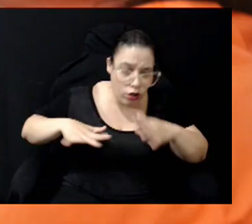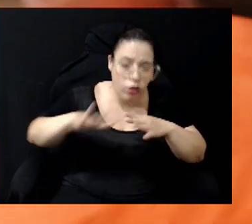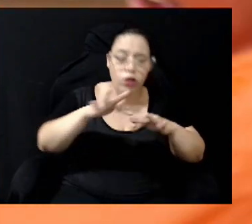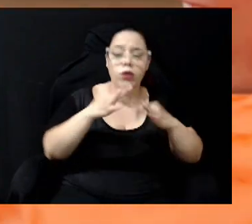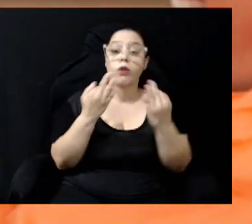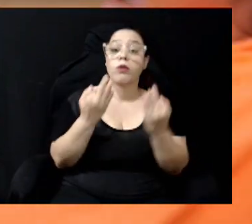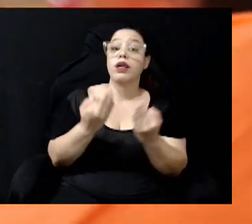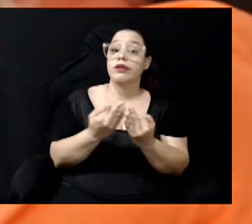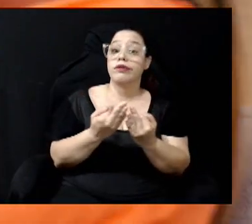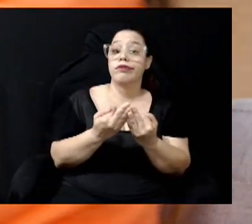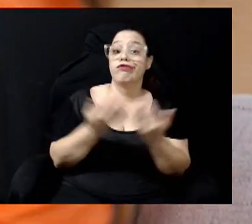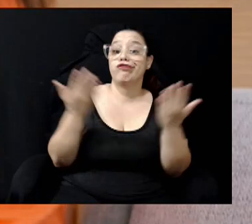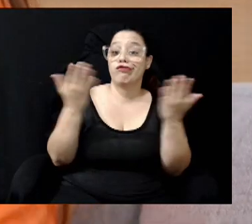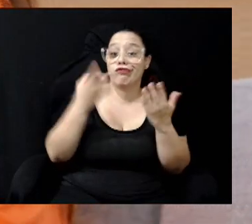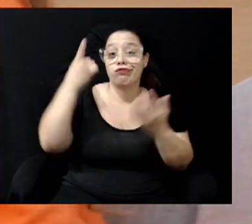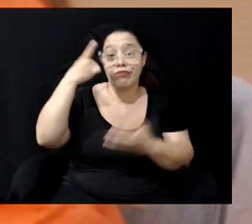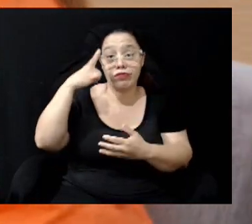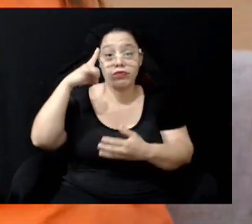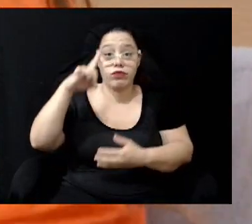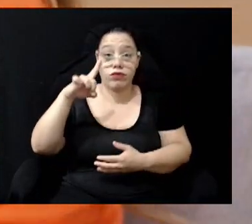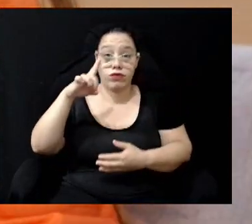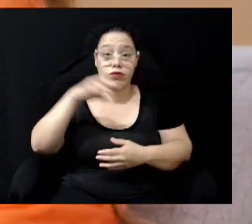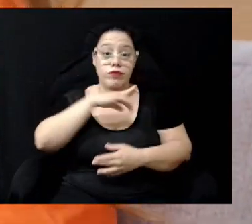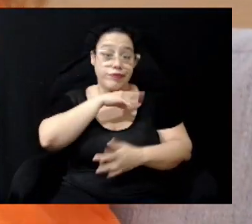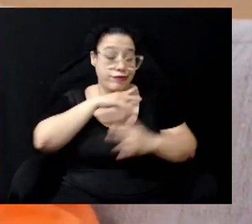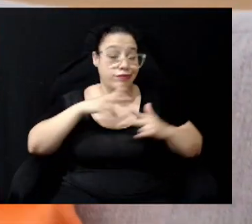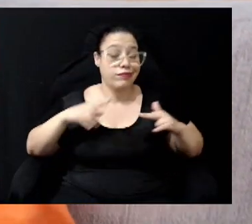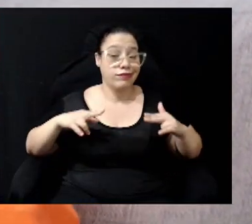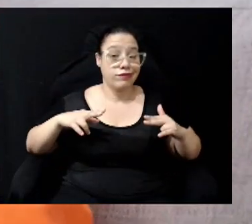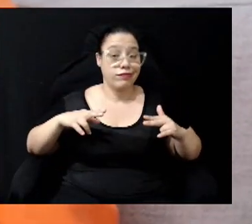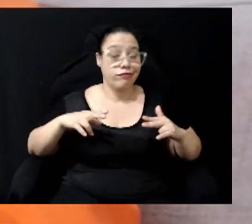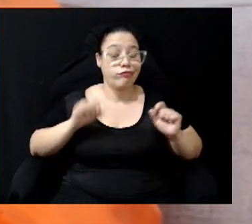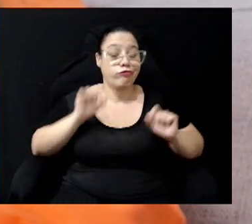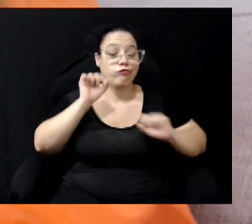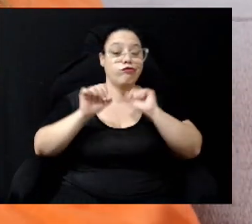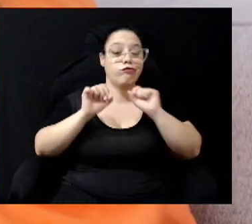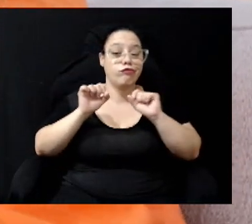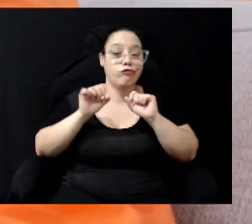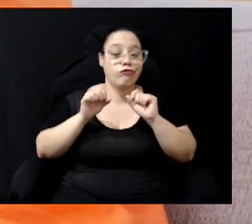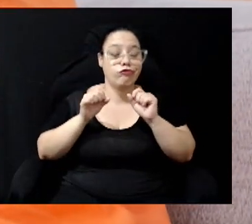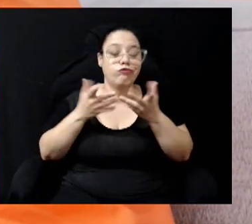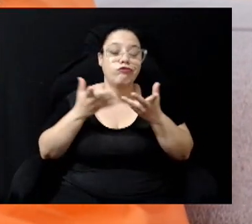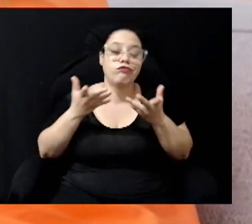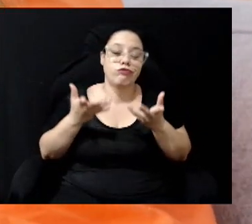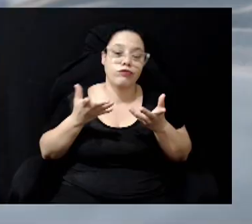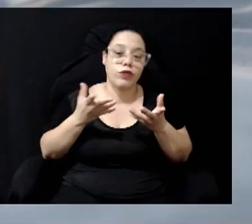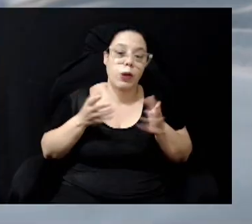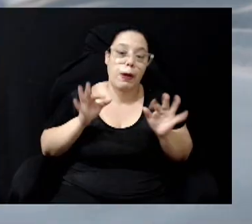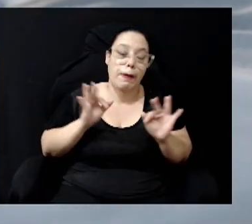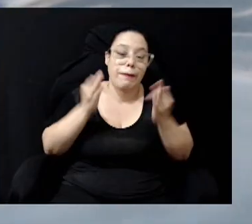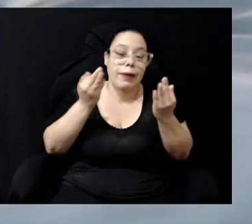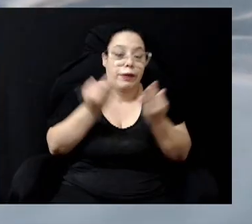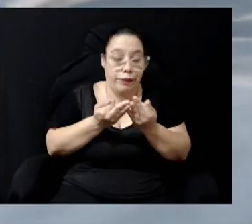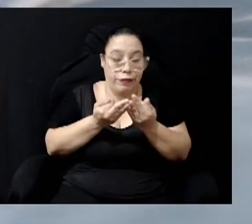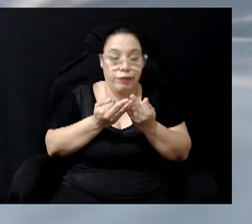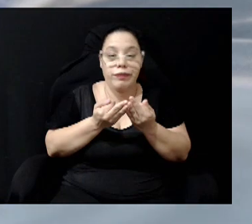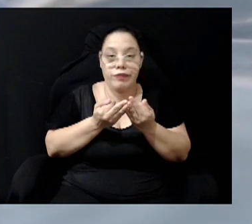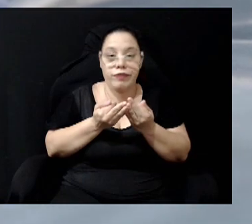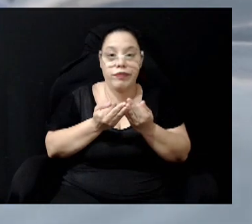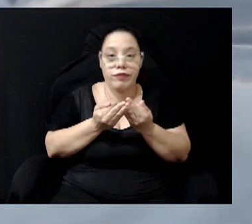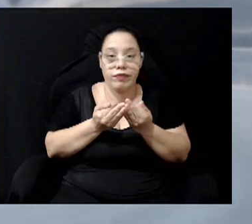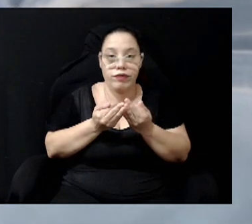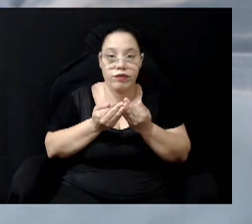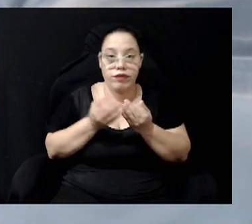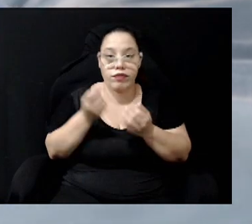em dia, os animais de estimação são considerados praticamente membros da família. Segundo dados